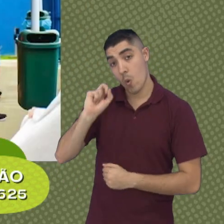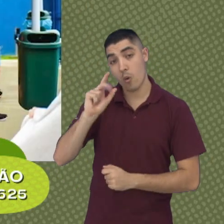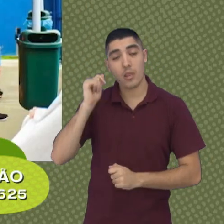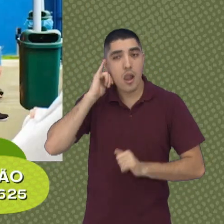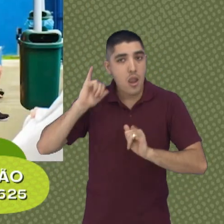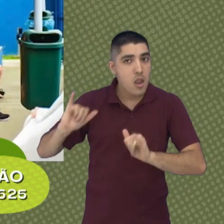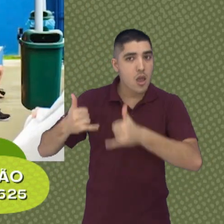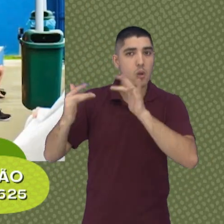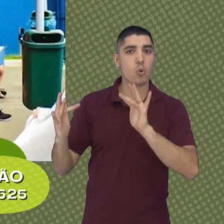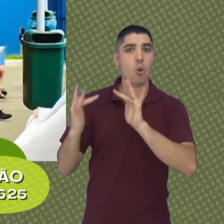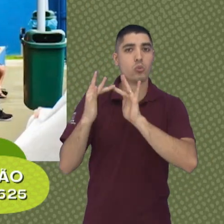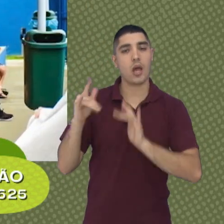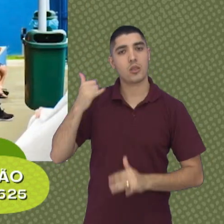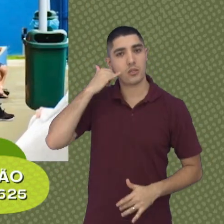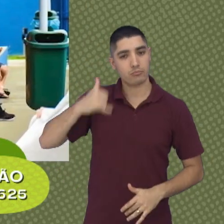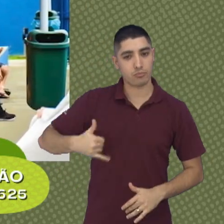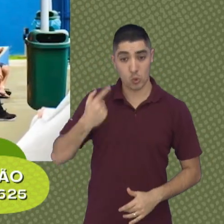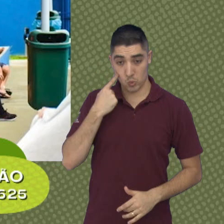telefone